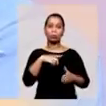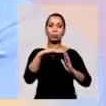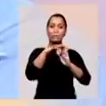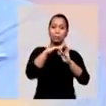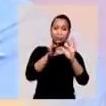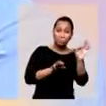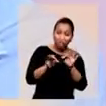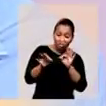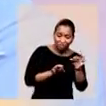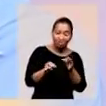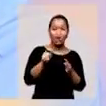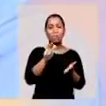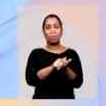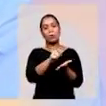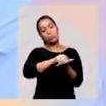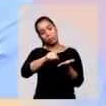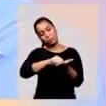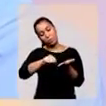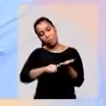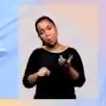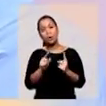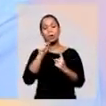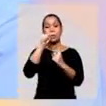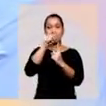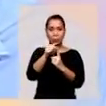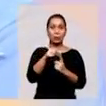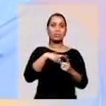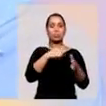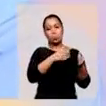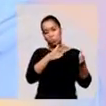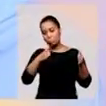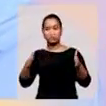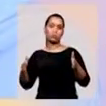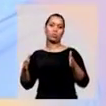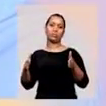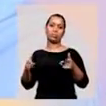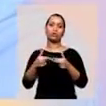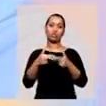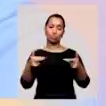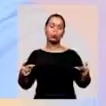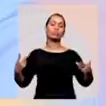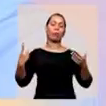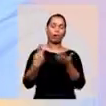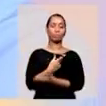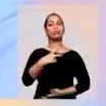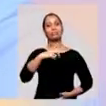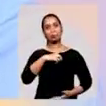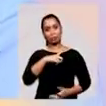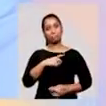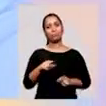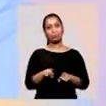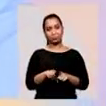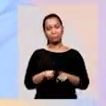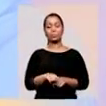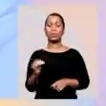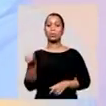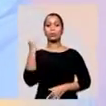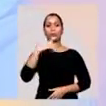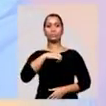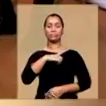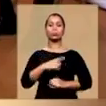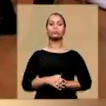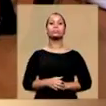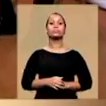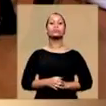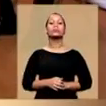Exige um planejar, um colocar no papel, um ter a meta, ter uma sequência lógica de ações para que isso aconteça também. Isso é muito importante.